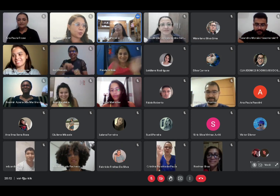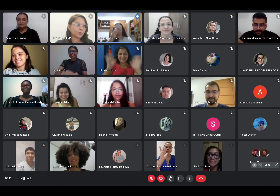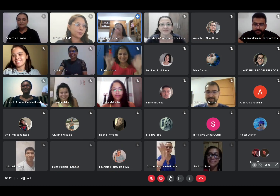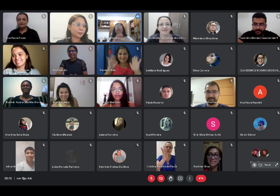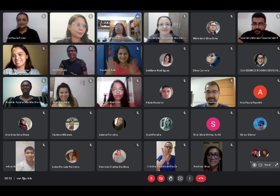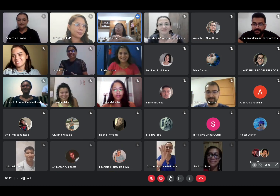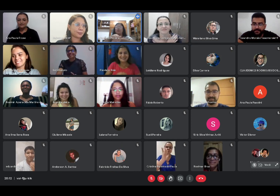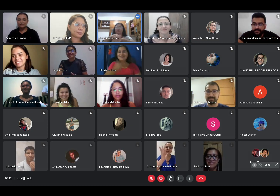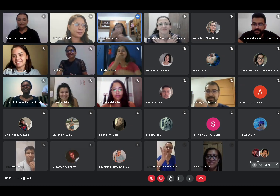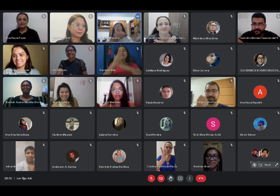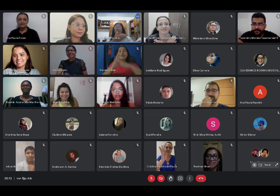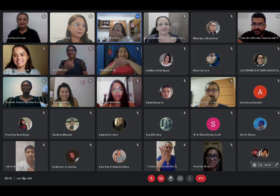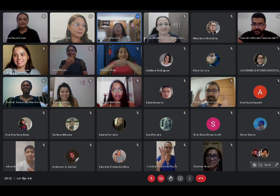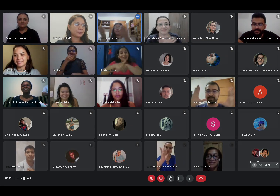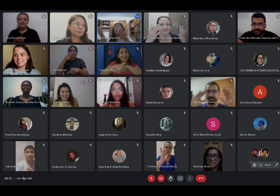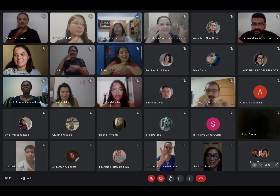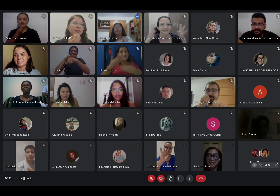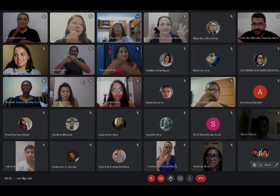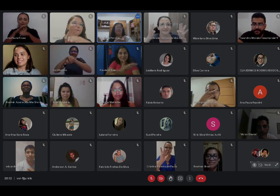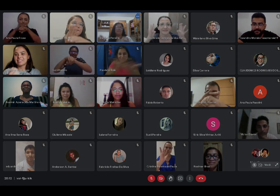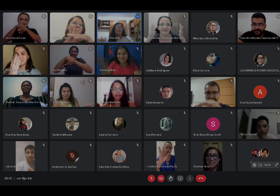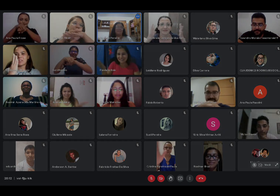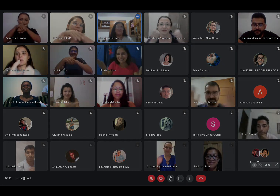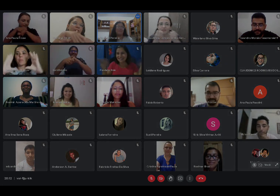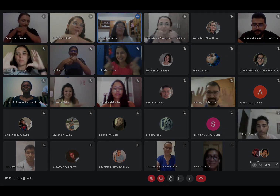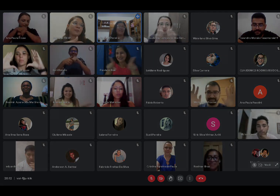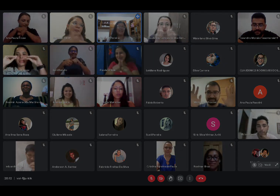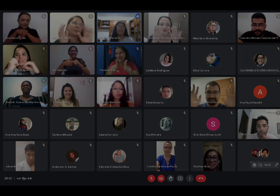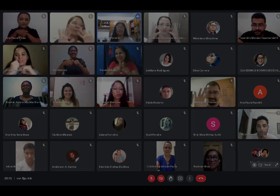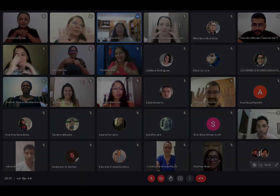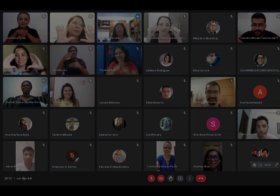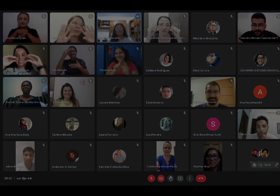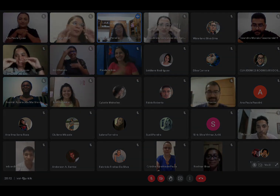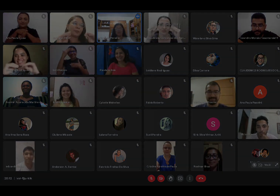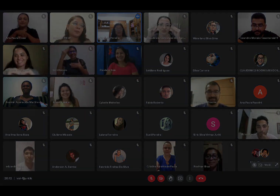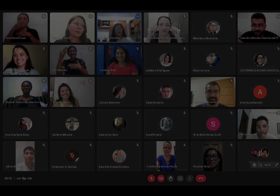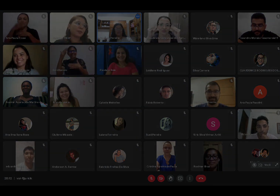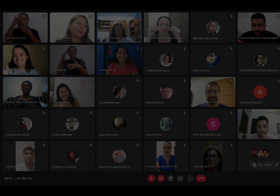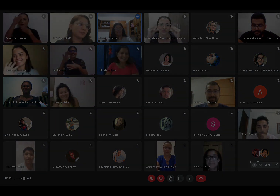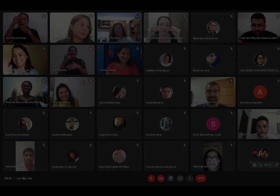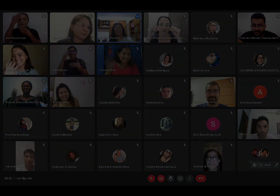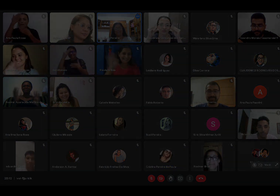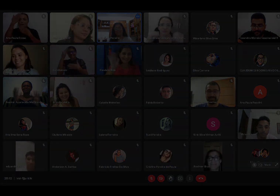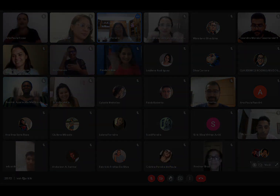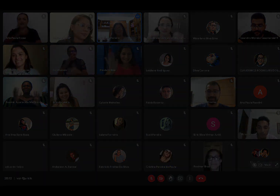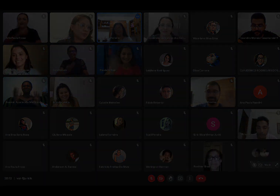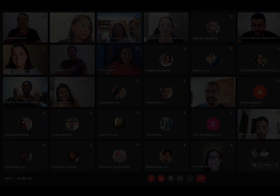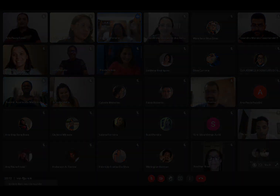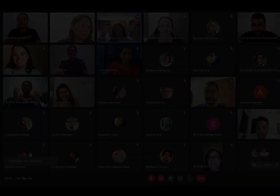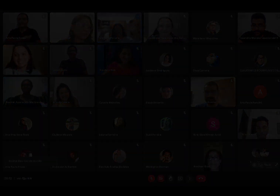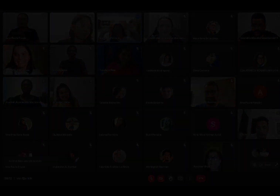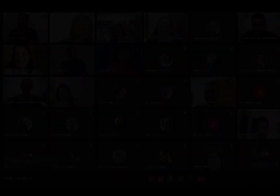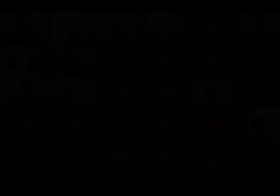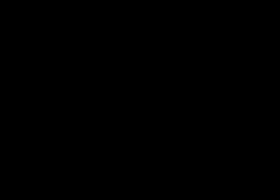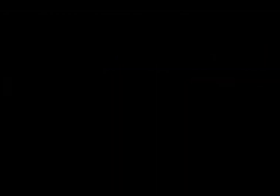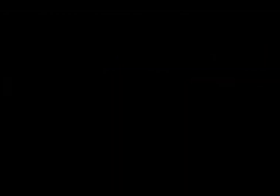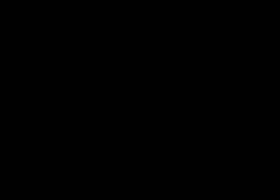E boa noite a todos, gente. Obrigada pela presença de todos. Valeu.